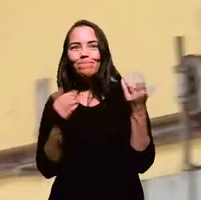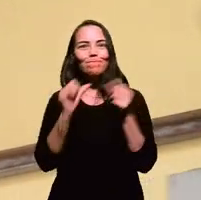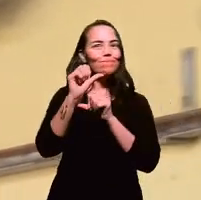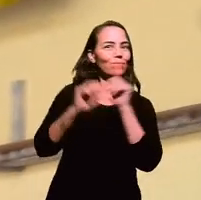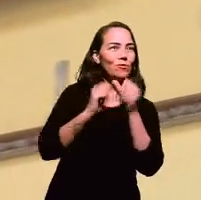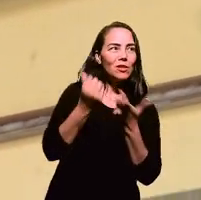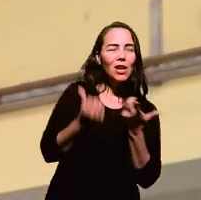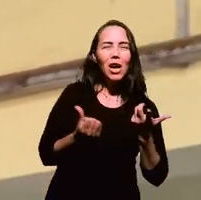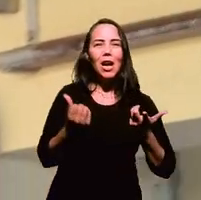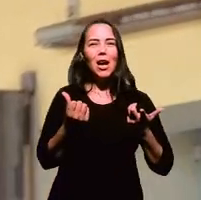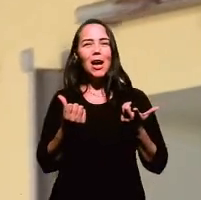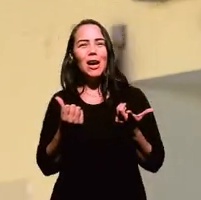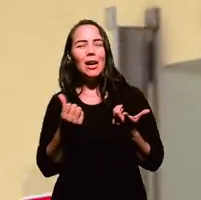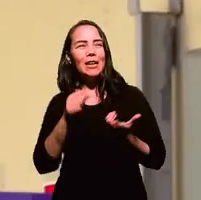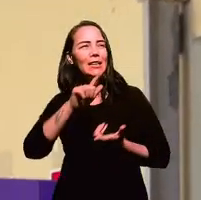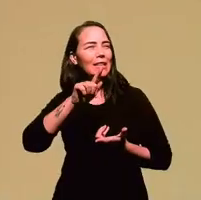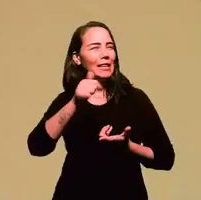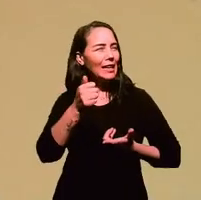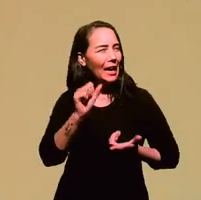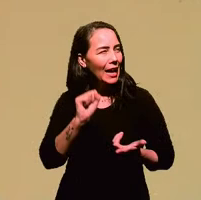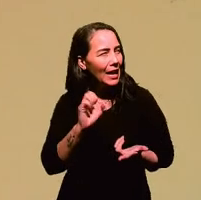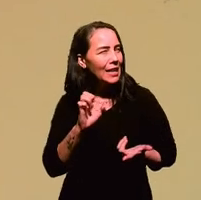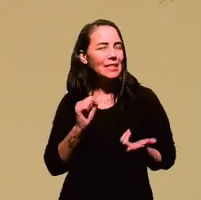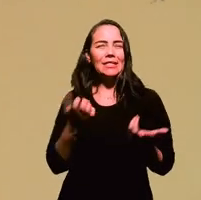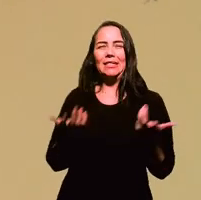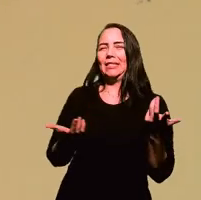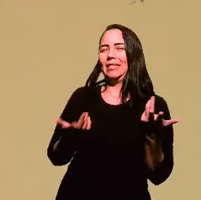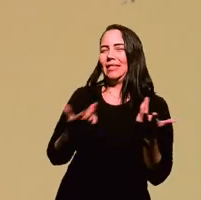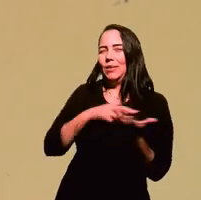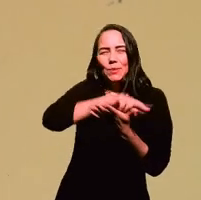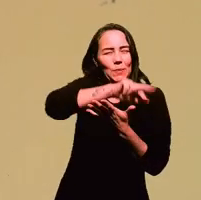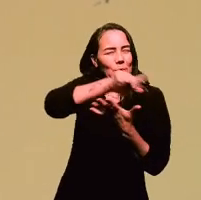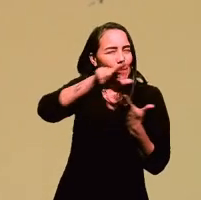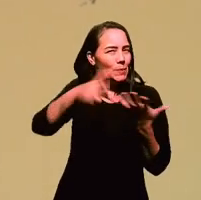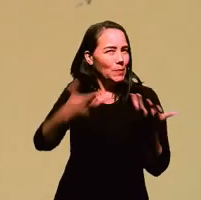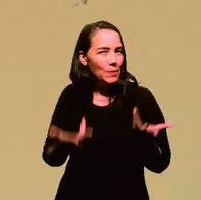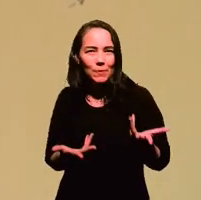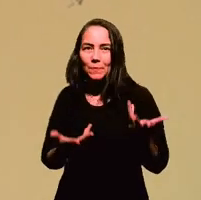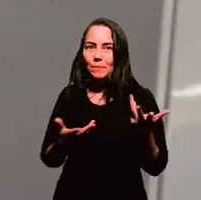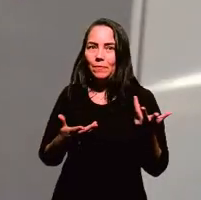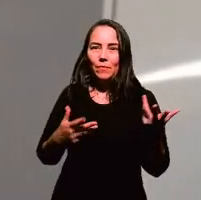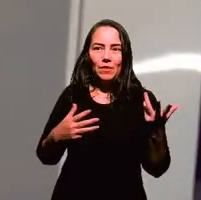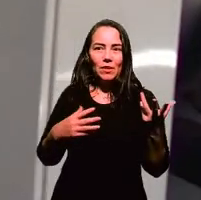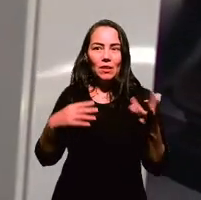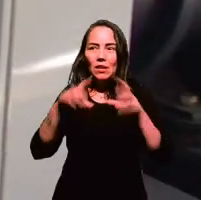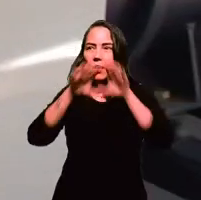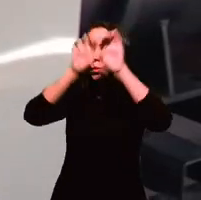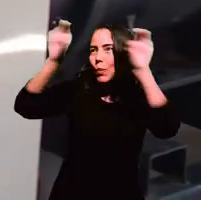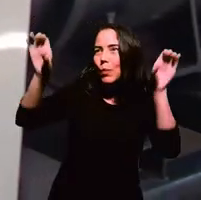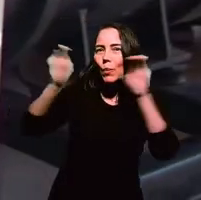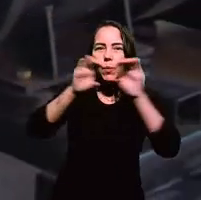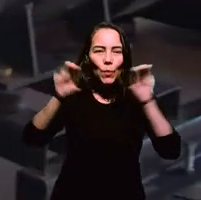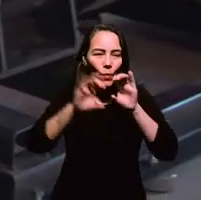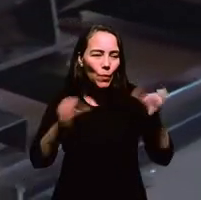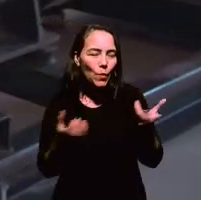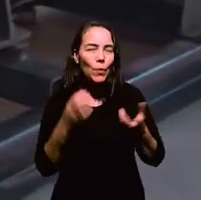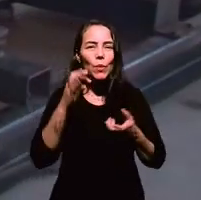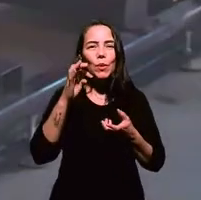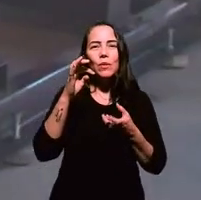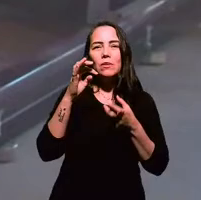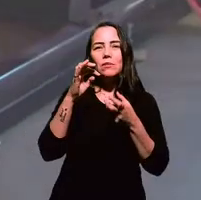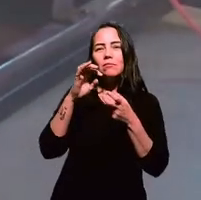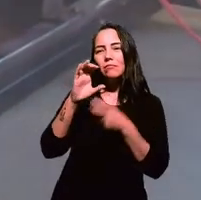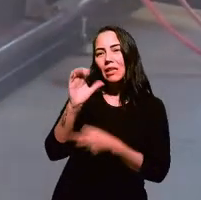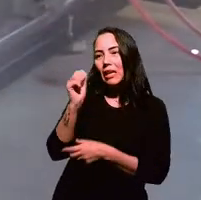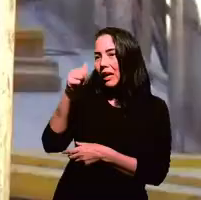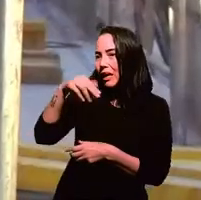de infovias, gases medicinais, que é uma parafernália de tubos, climatização, nem